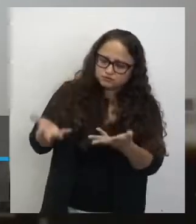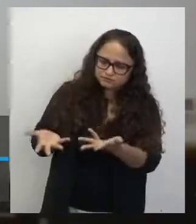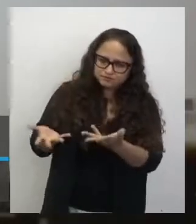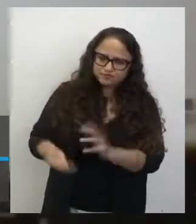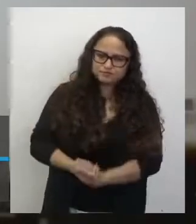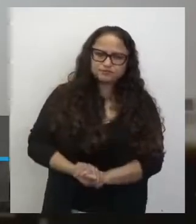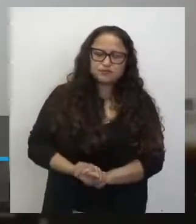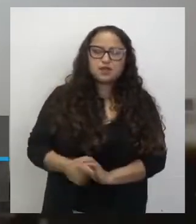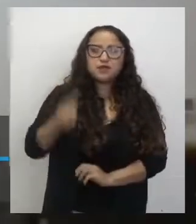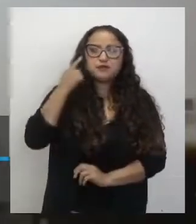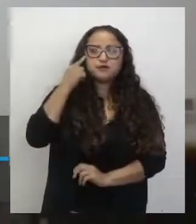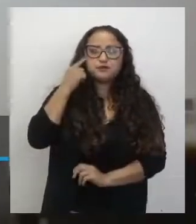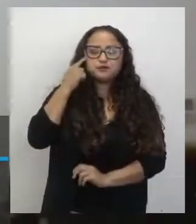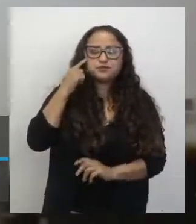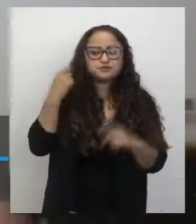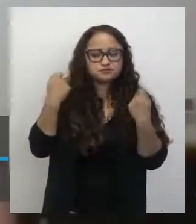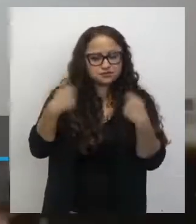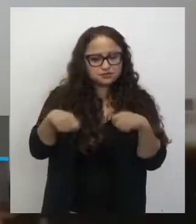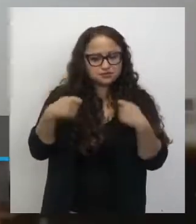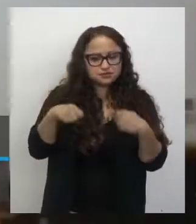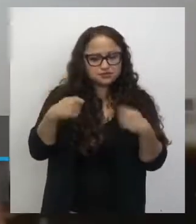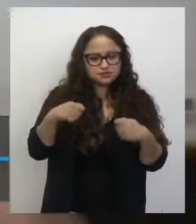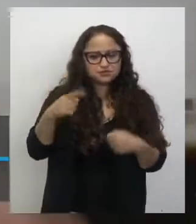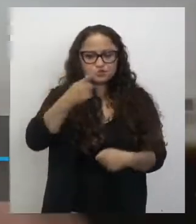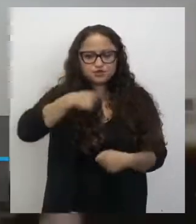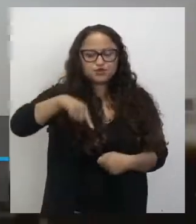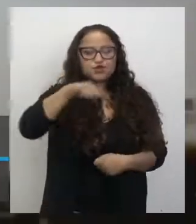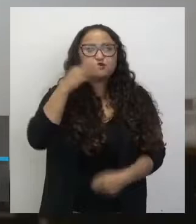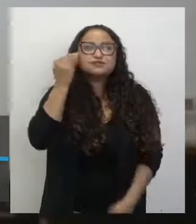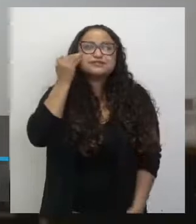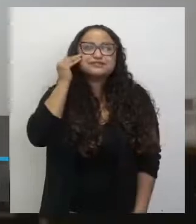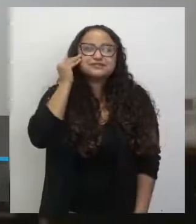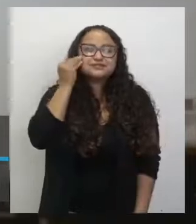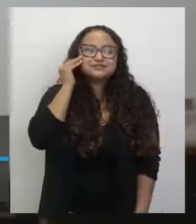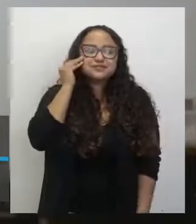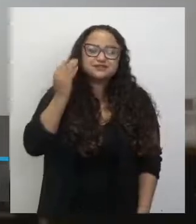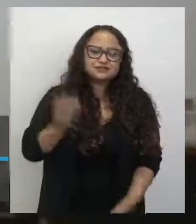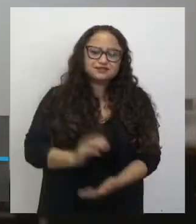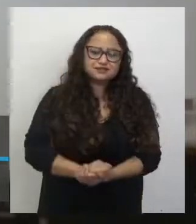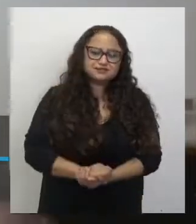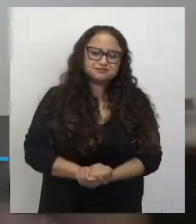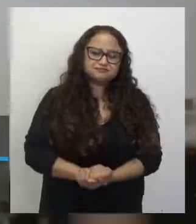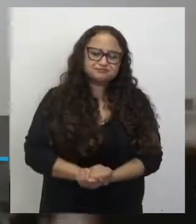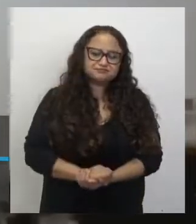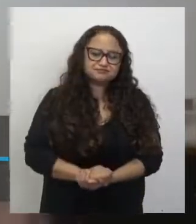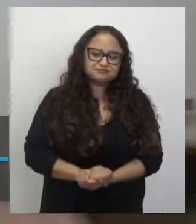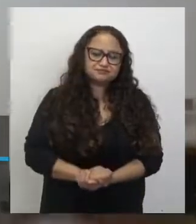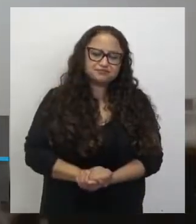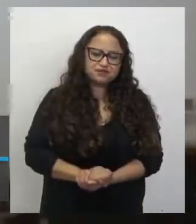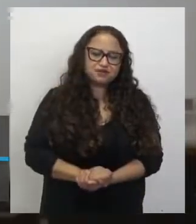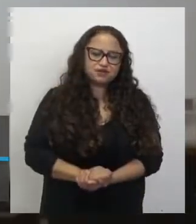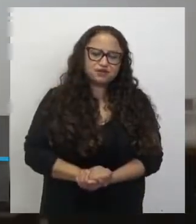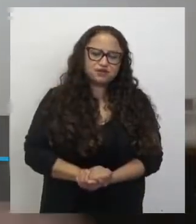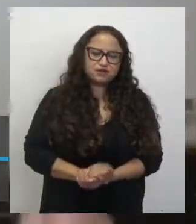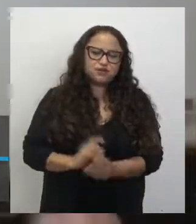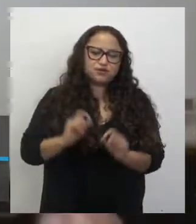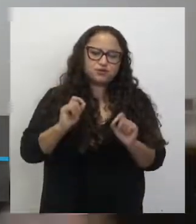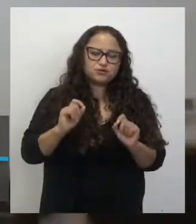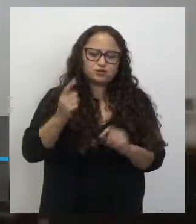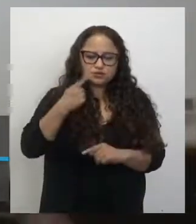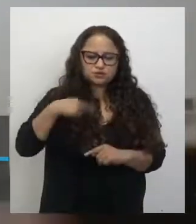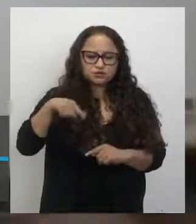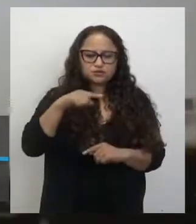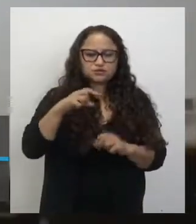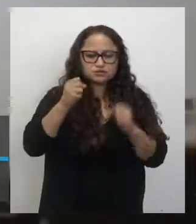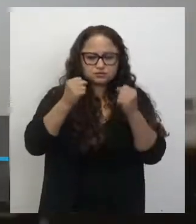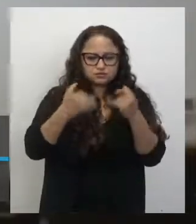penso que é necessário que a gente que a gente entenda, né, essa questão. Então, no fato, quando a gente faz o quê?